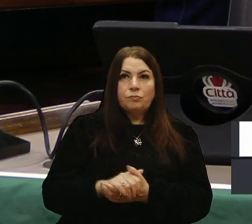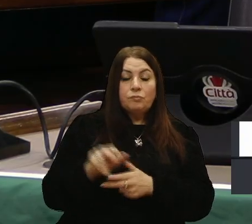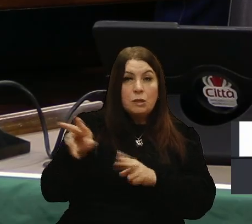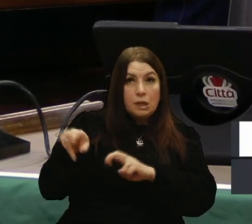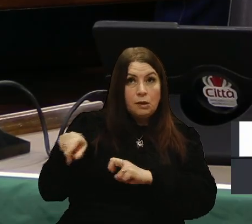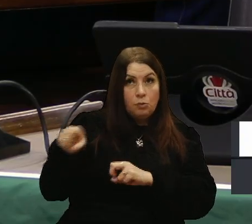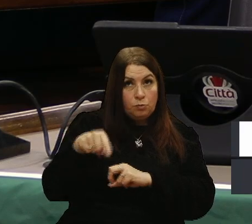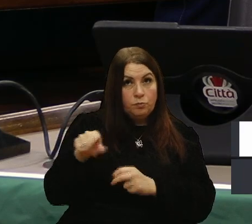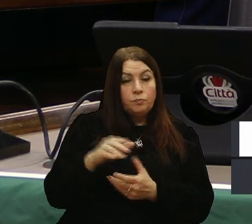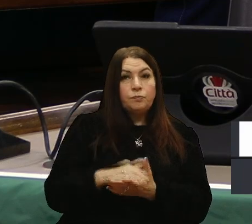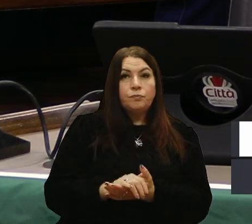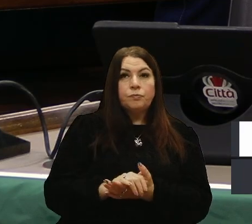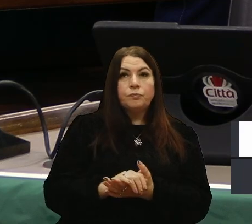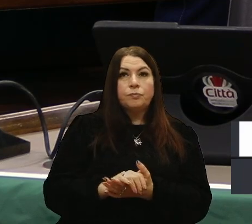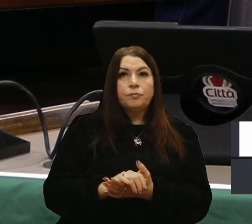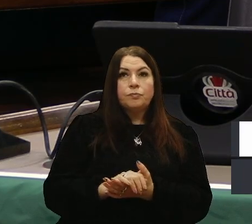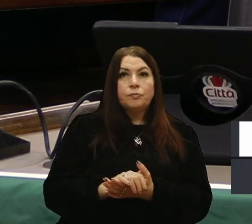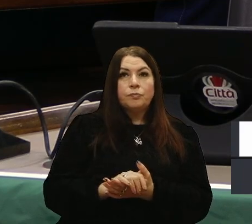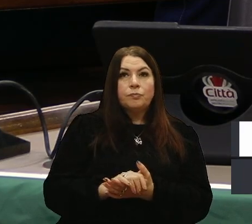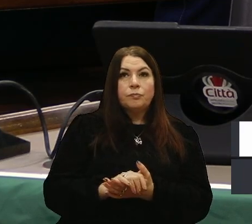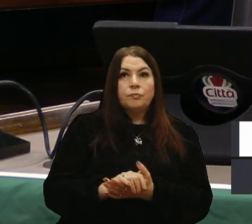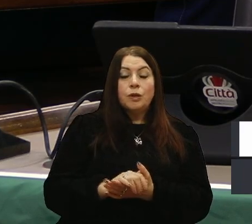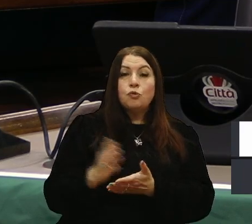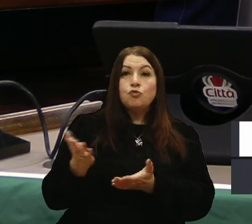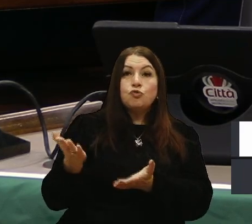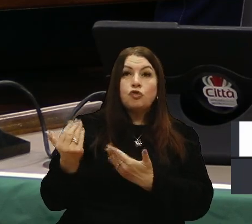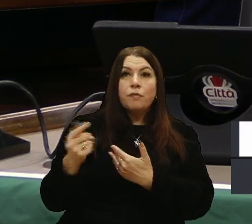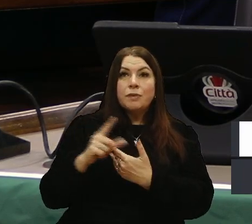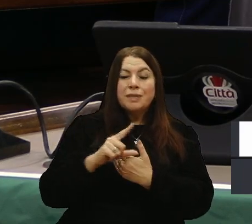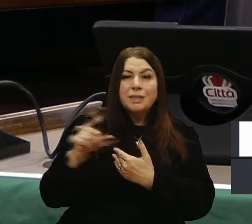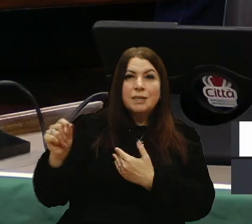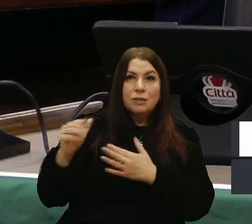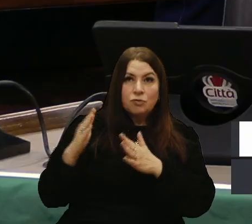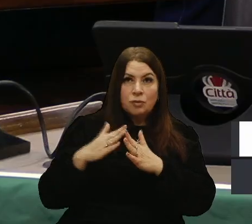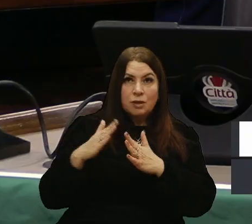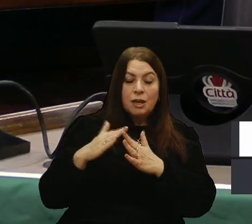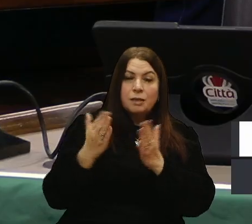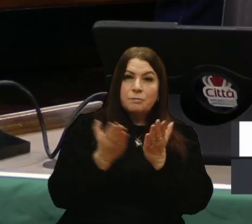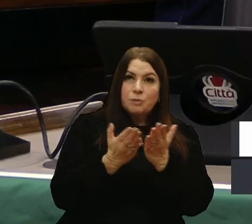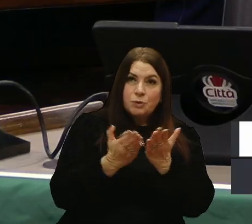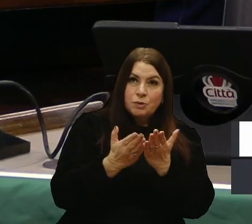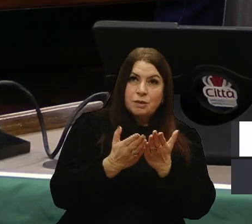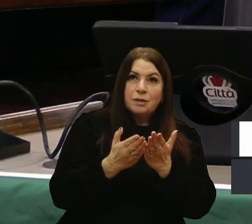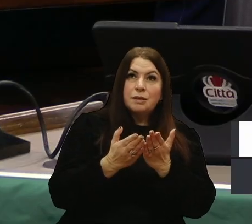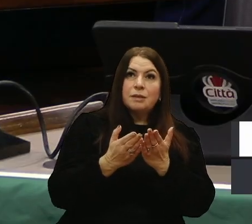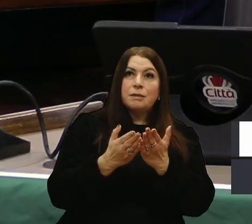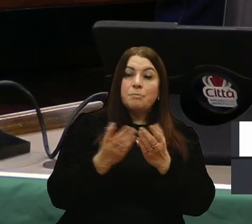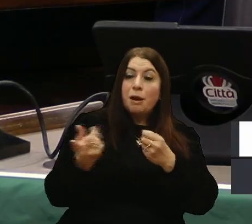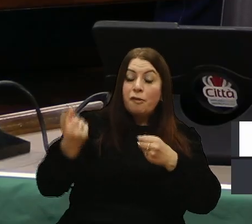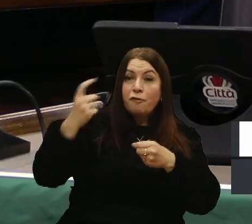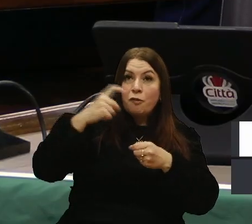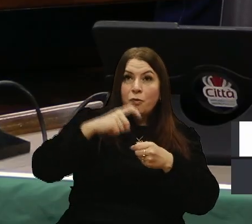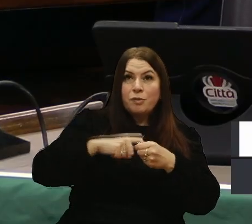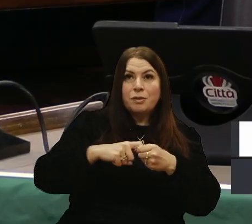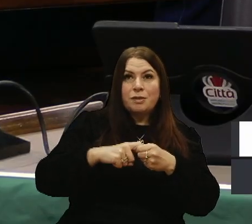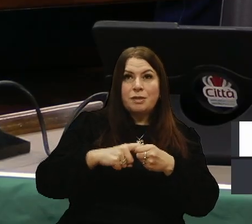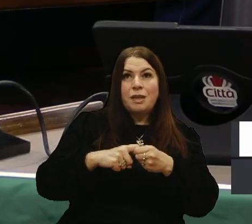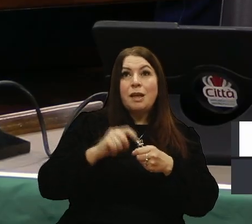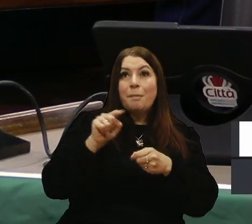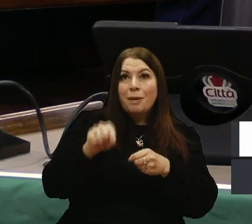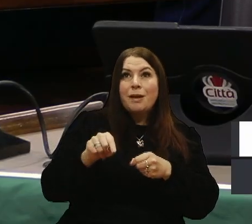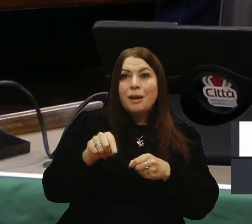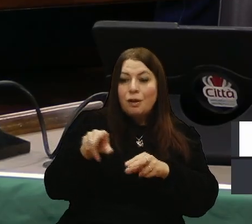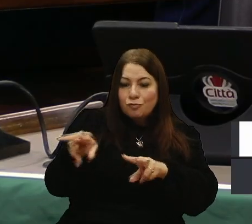agricultor, hoje, está saindo, os jovens estão saindo de casa para estudar, para retornar para cultivar a